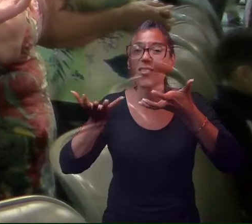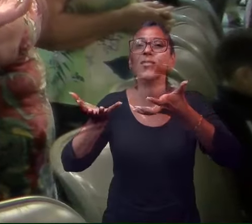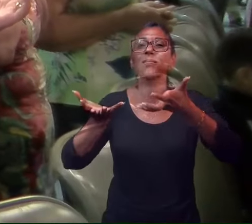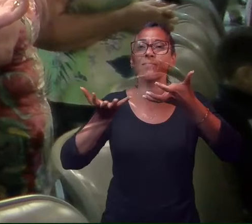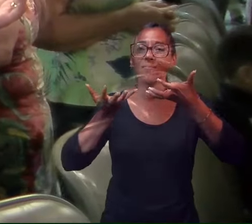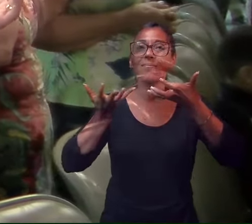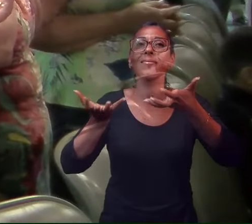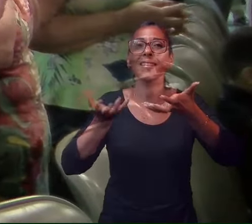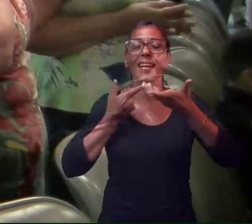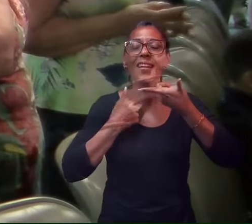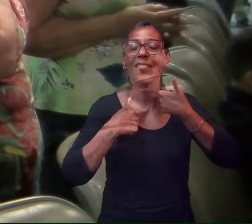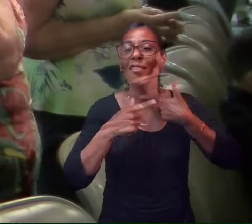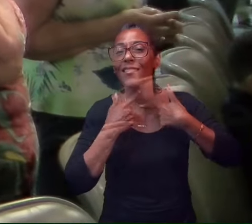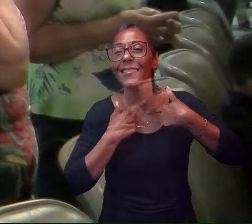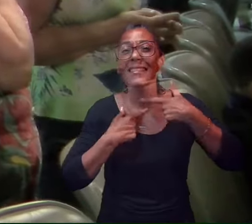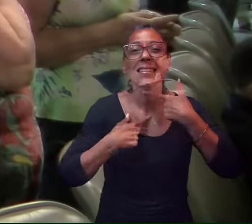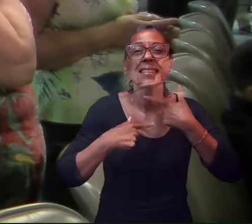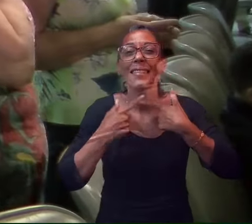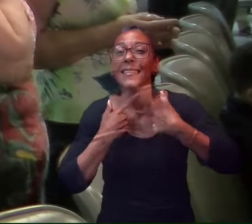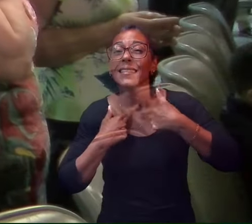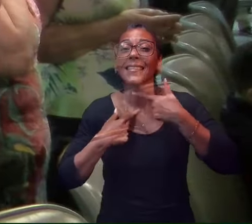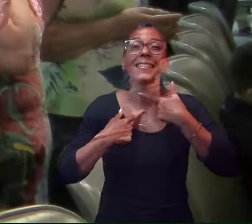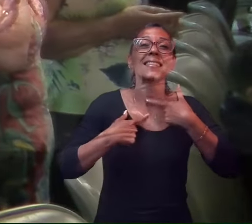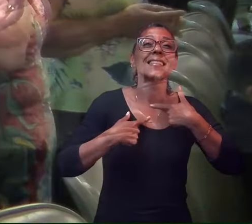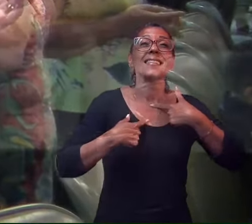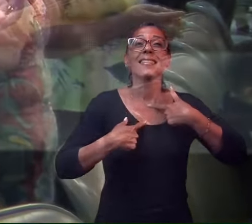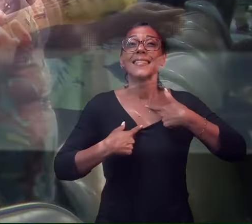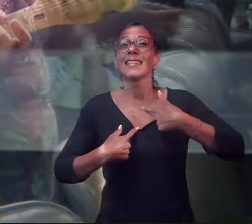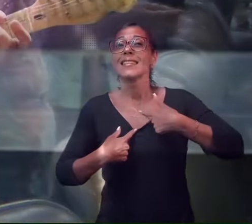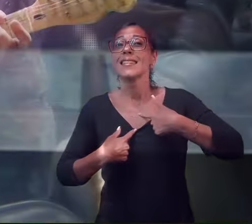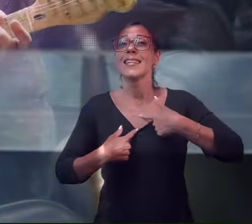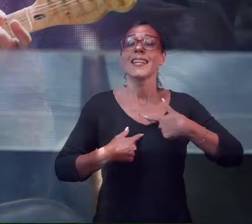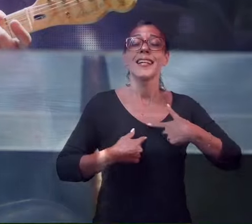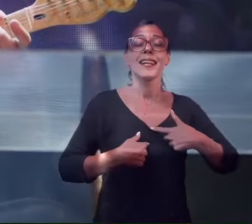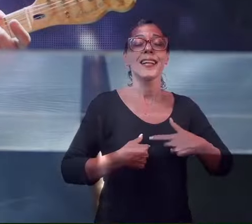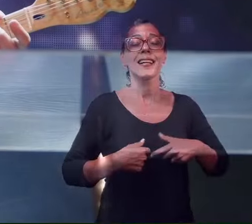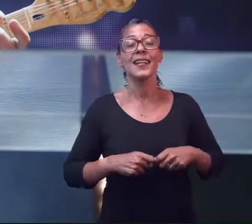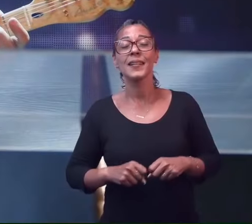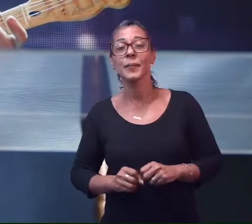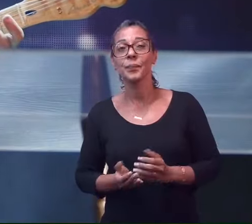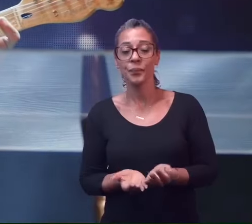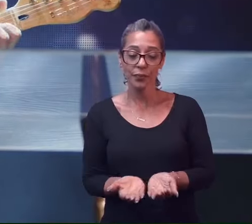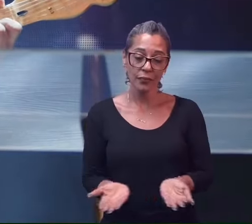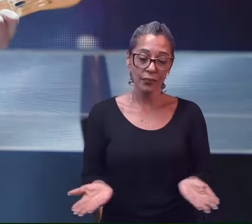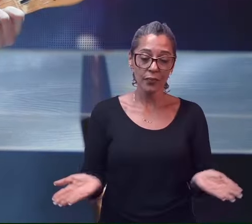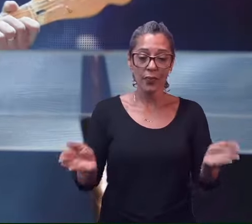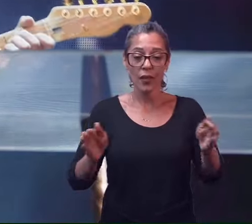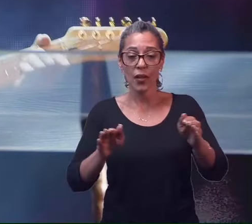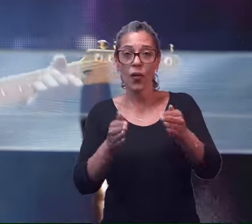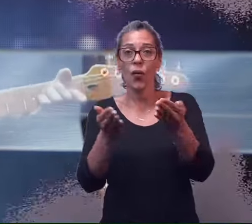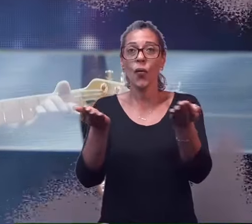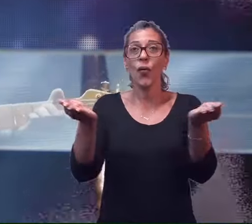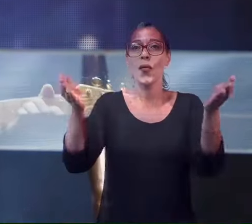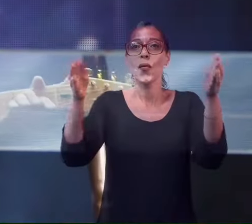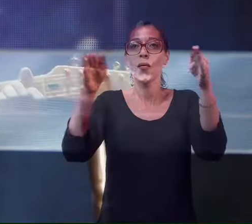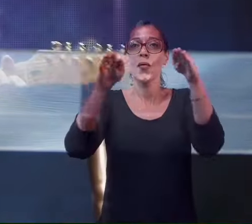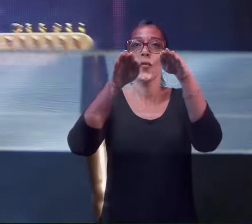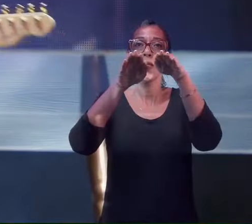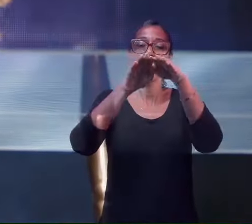eu quero ser Diga para ele